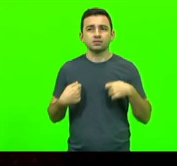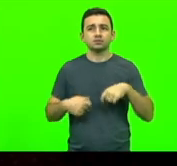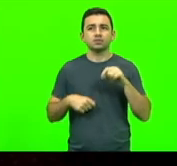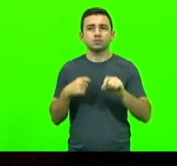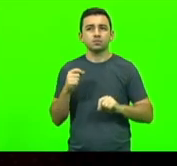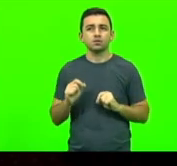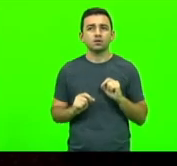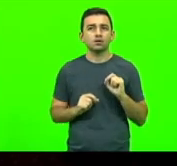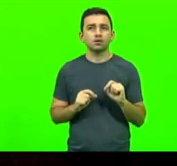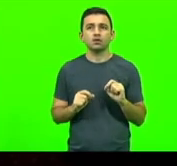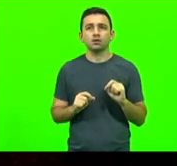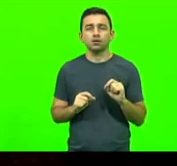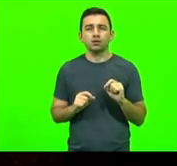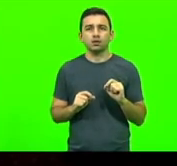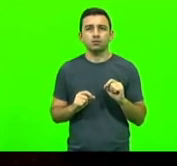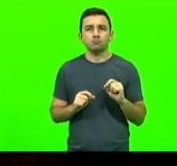tratada